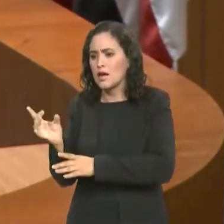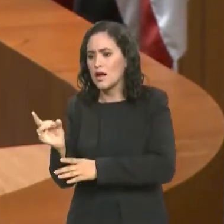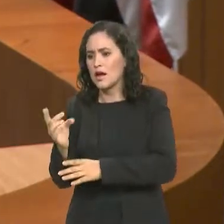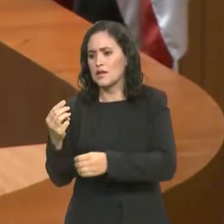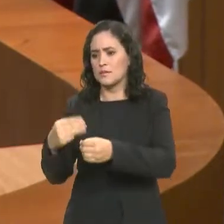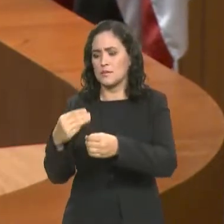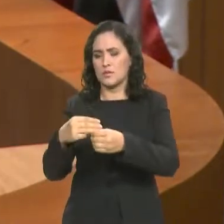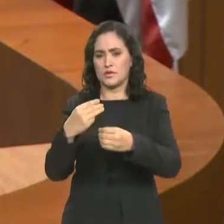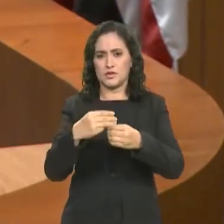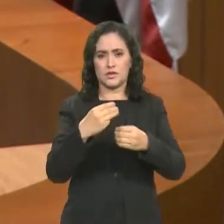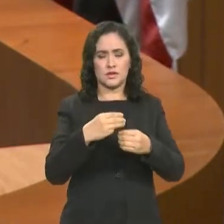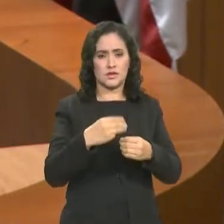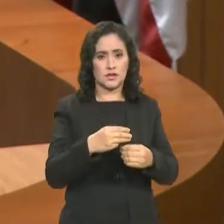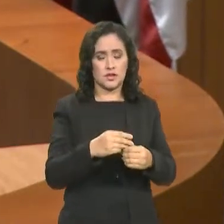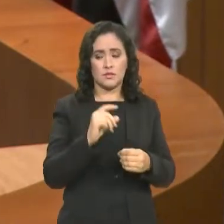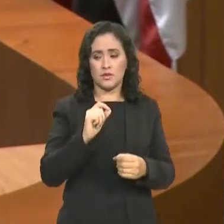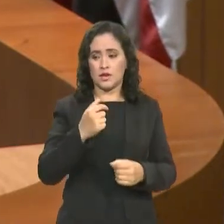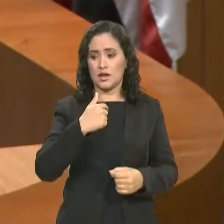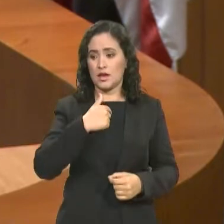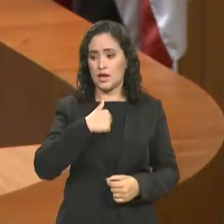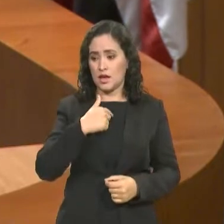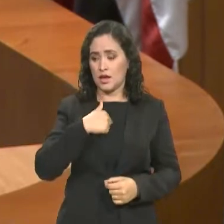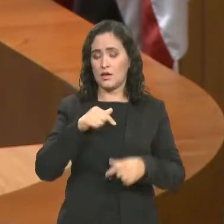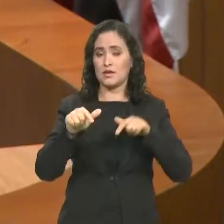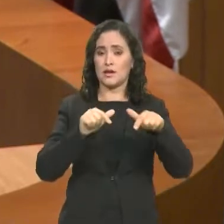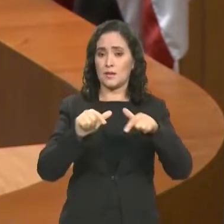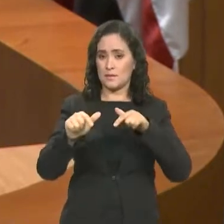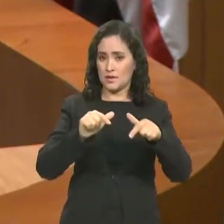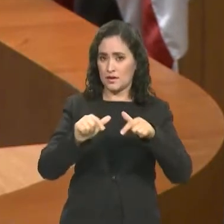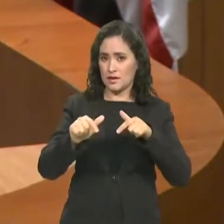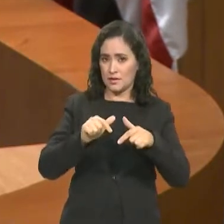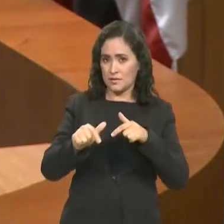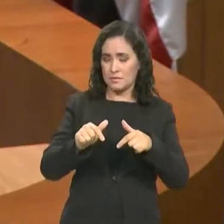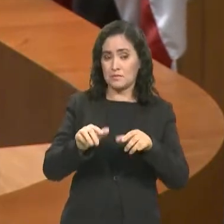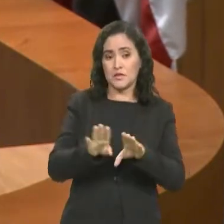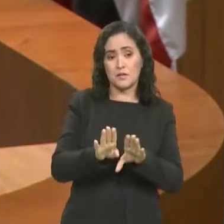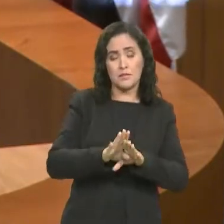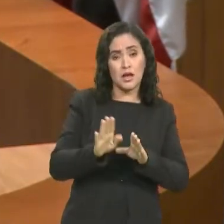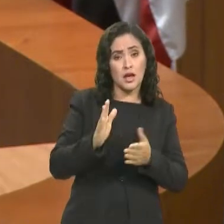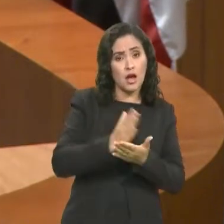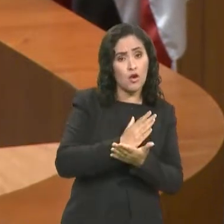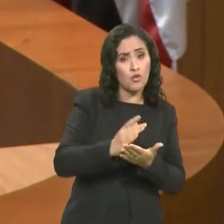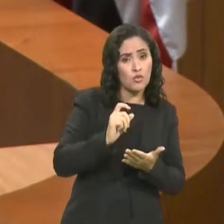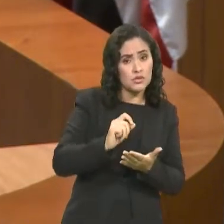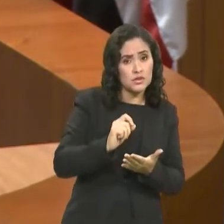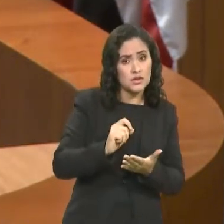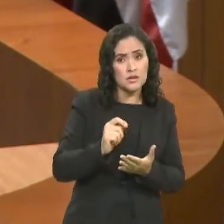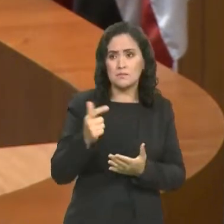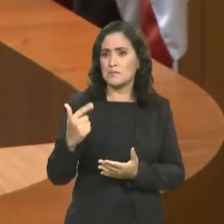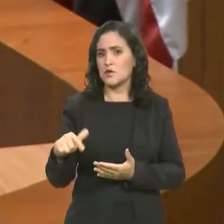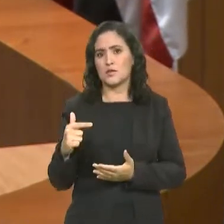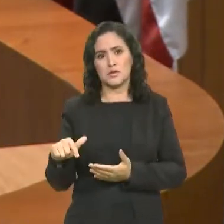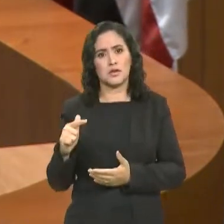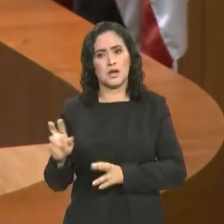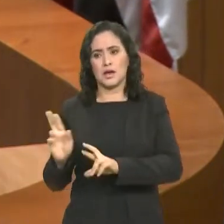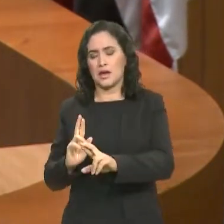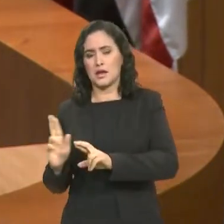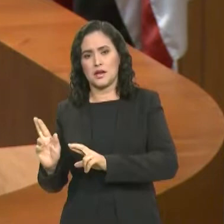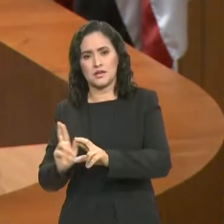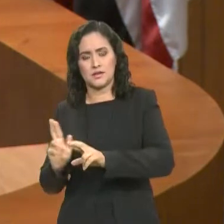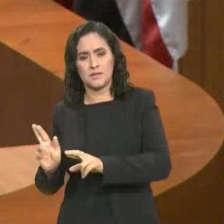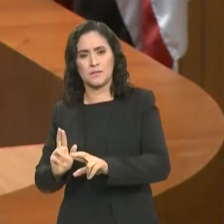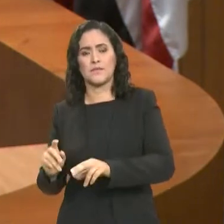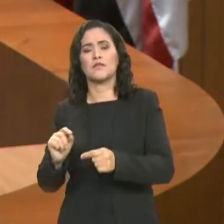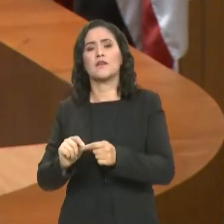o privilégio de atuar politicamente, ou mesmo aqueles onde não atuo, levando emendas, levando benefícios que